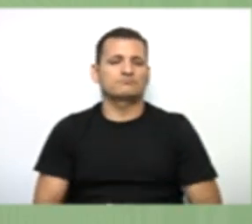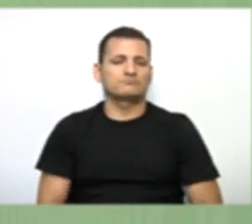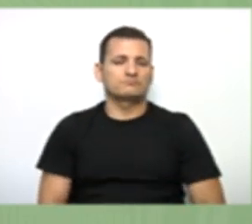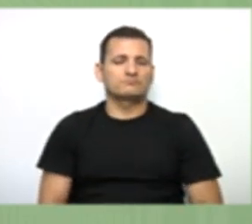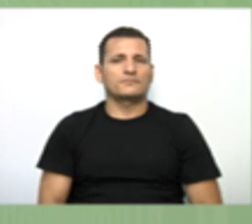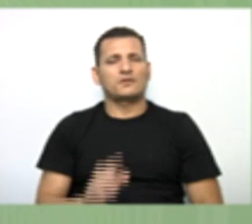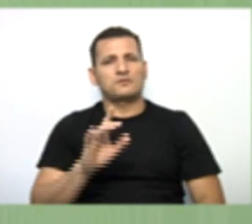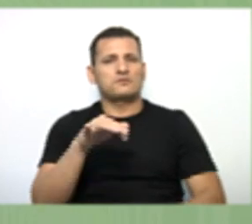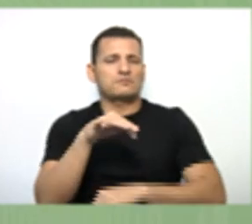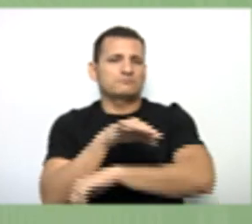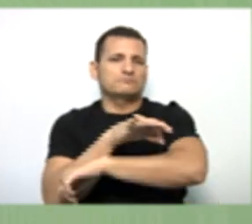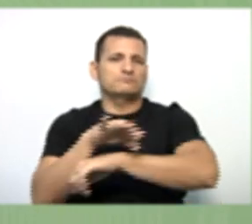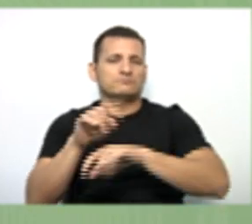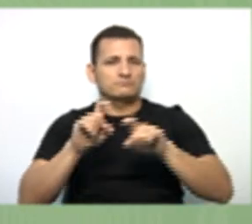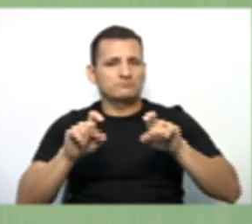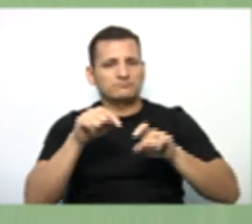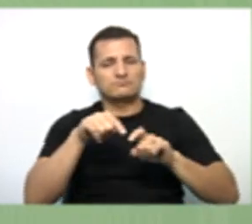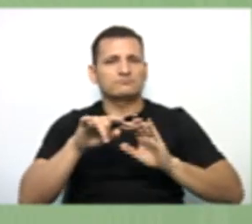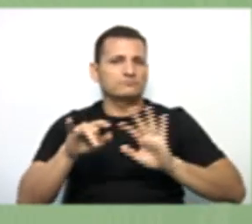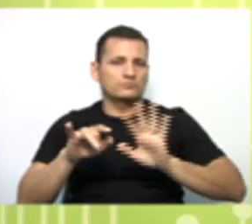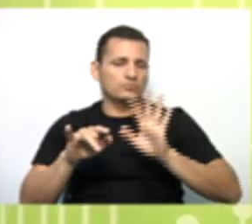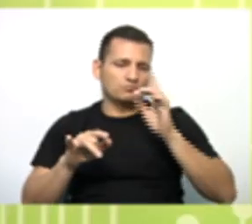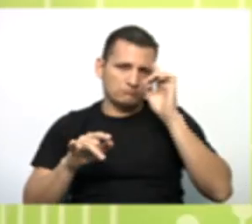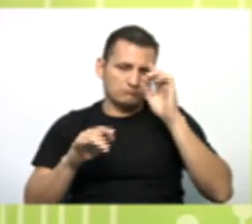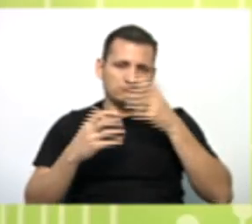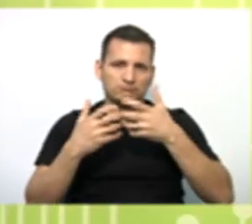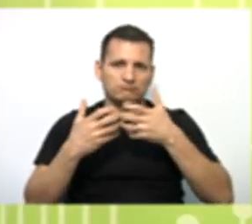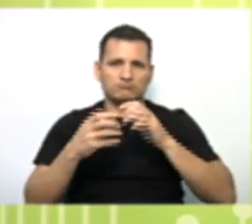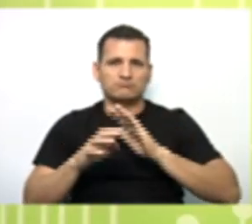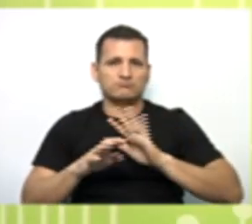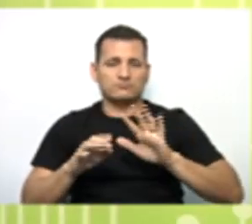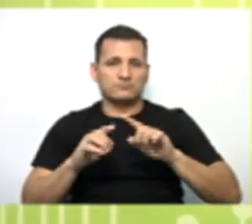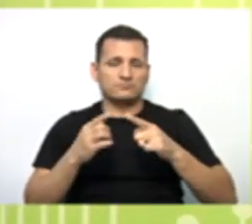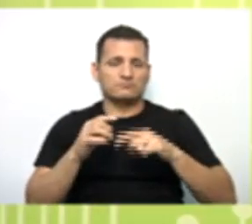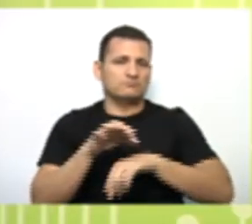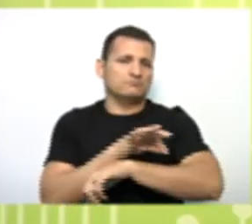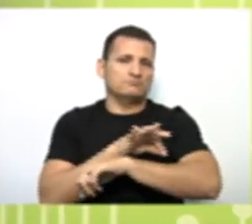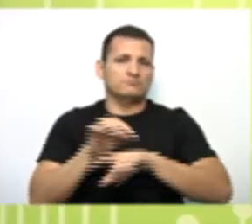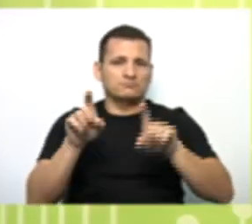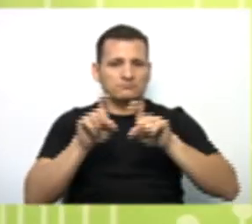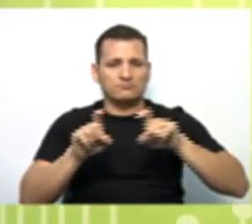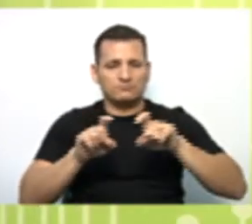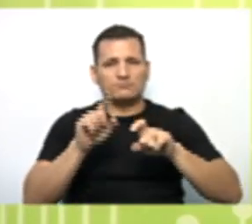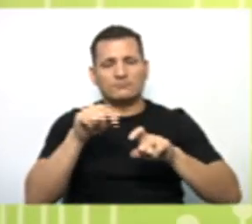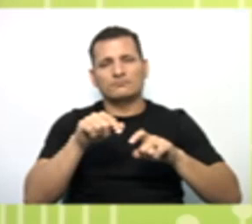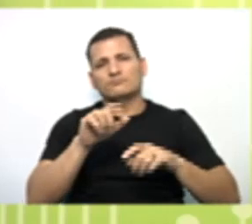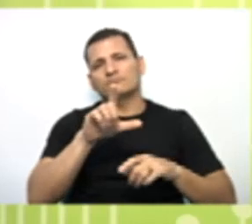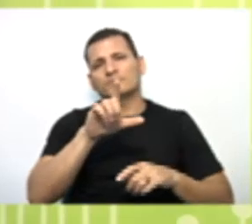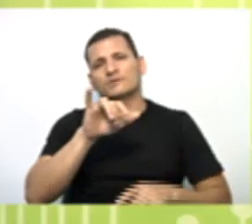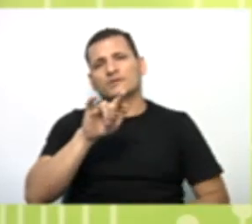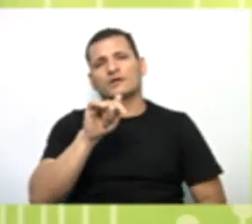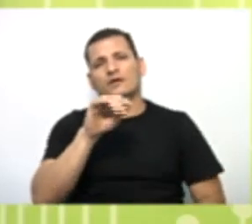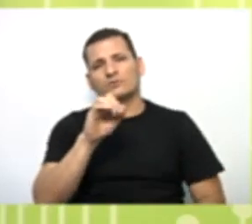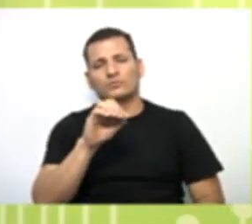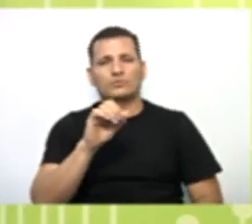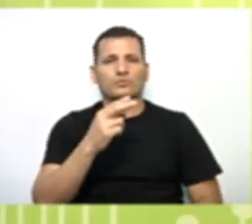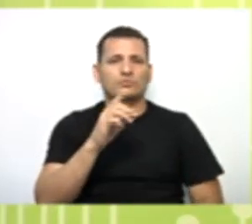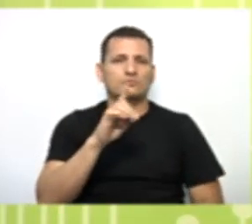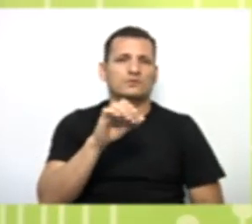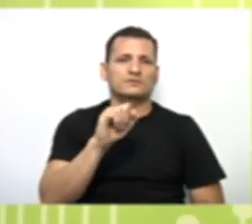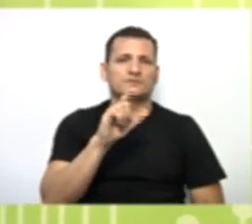isso aí é no raciocínio lógico, verdadeiro, falso. Mas na arquitetura de computadores é ligado, desligado, 0 e 1,